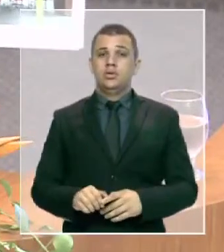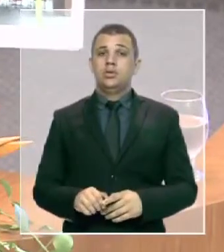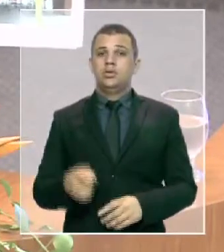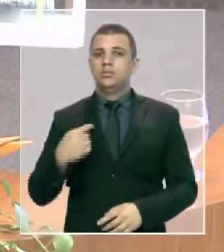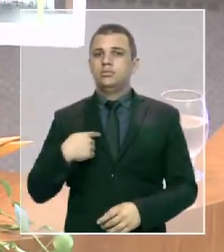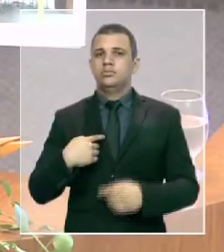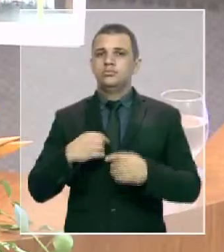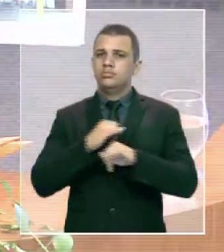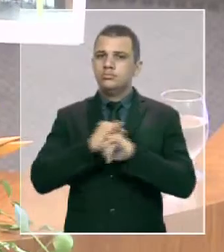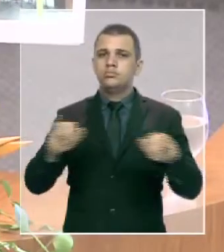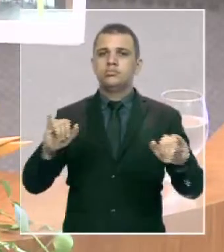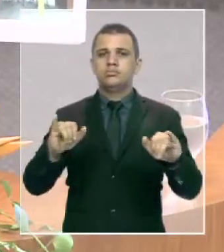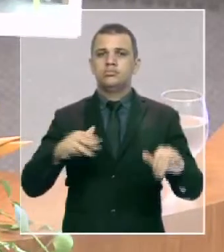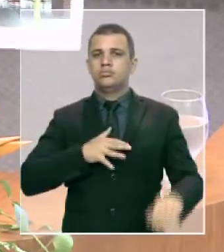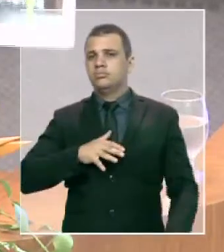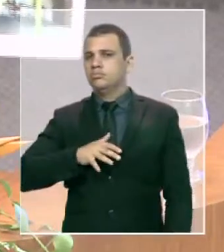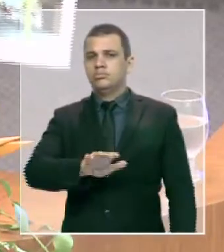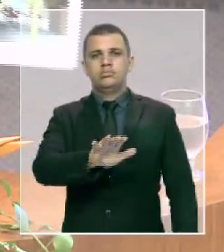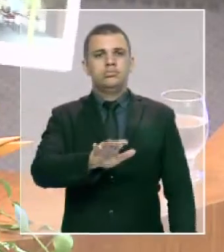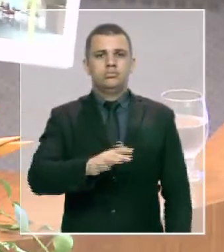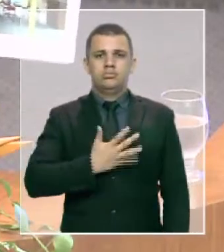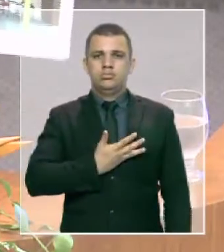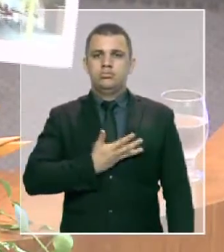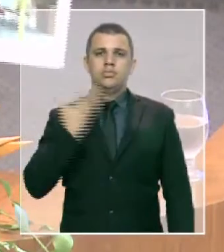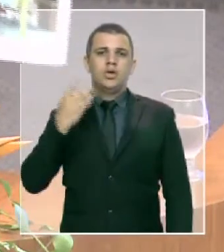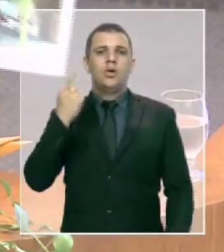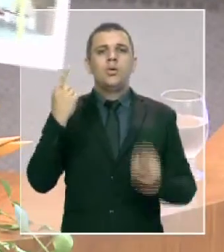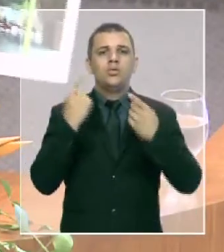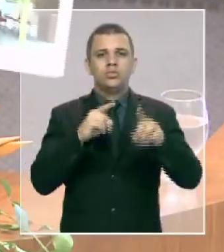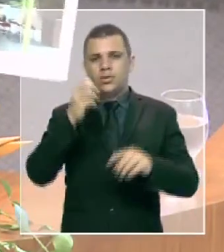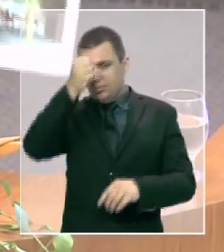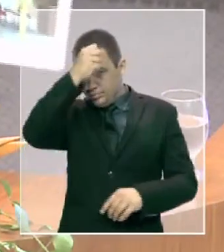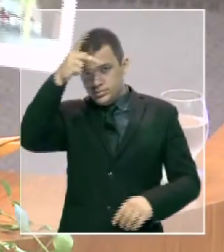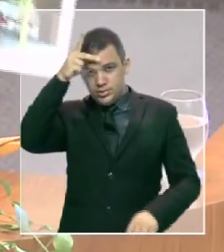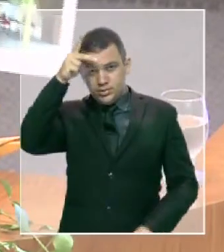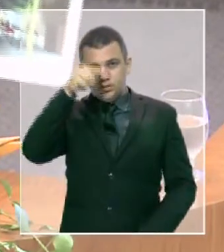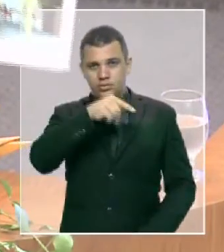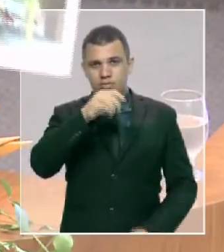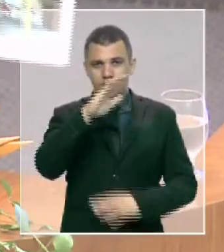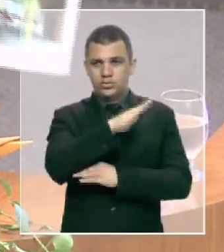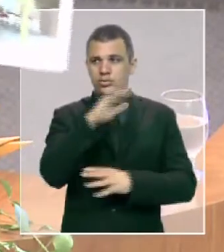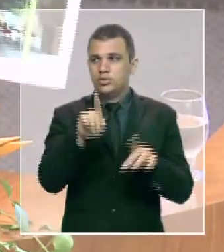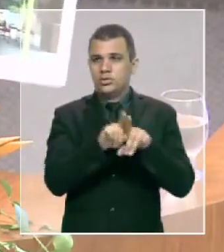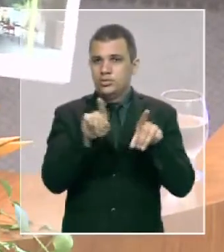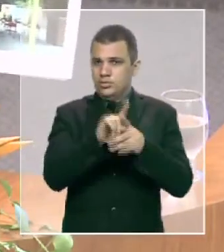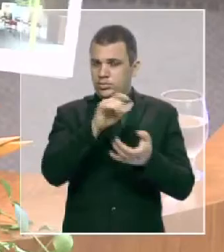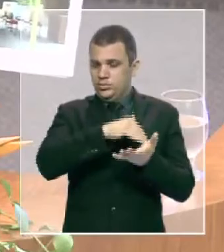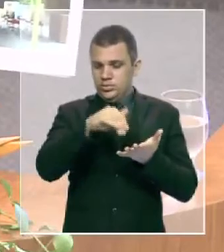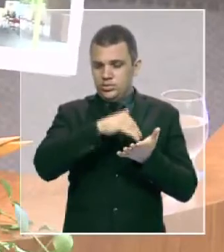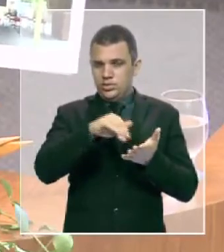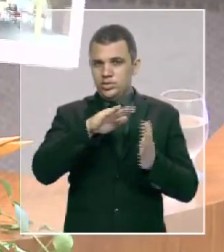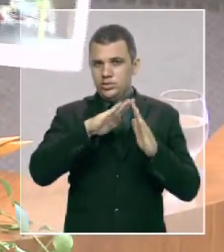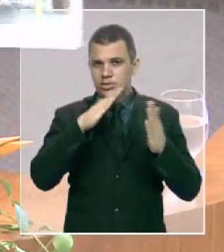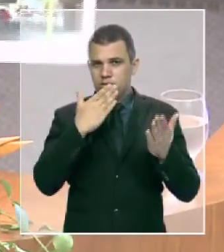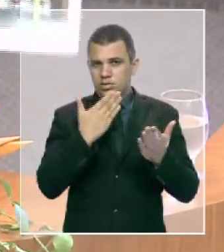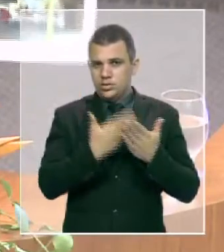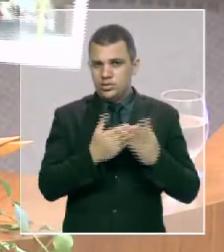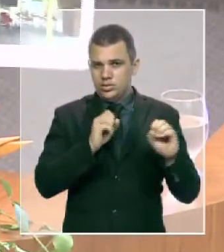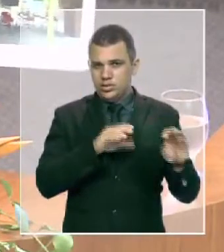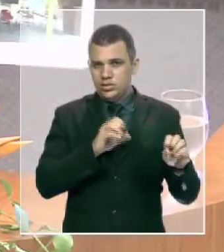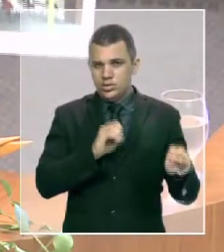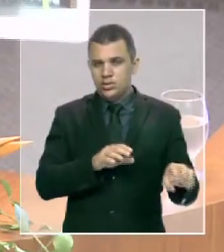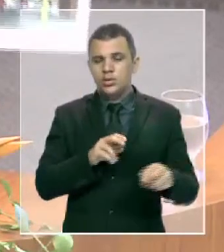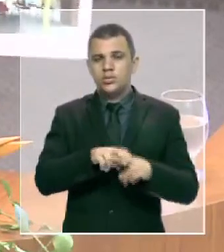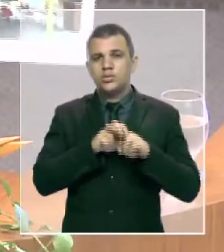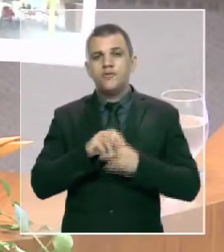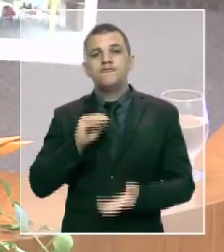repúdio ao prefeito de Alcântara e ao secretário de Educação pela falta de